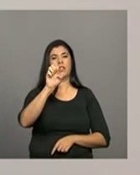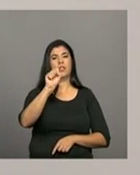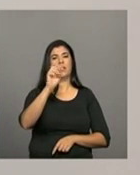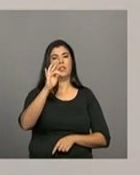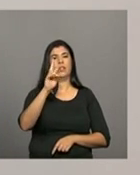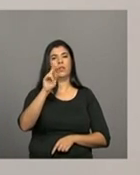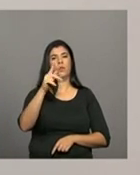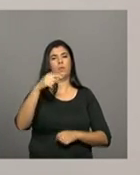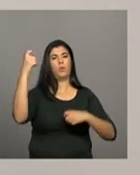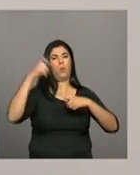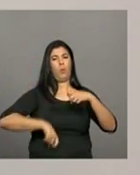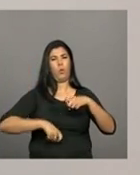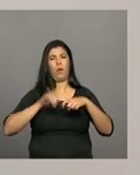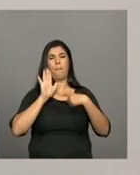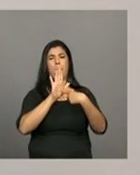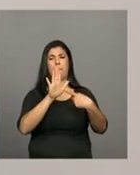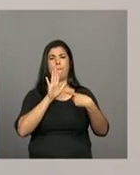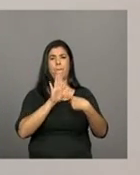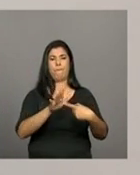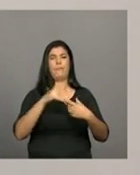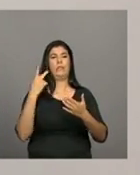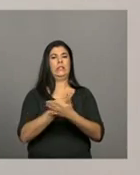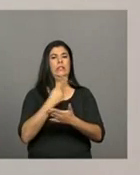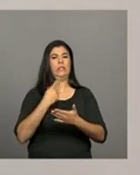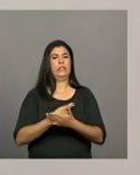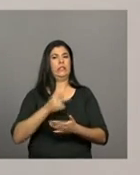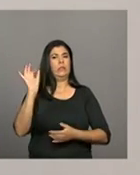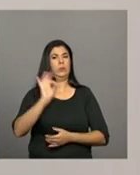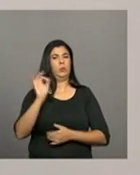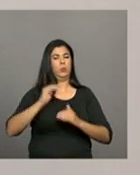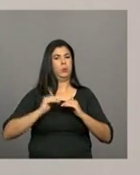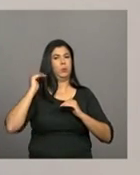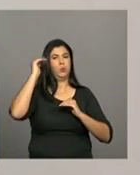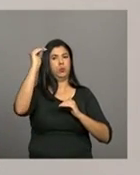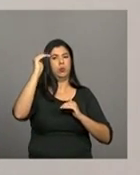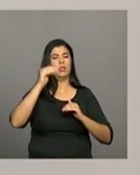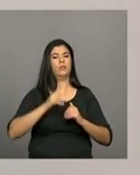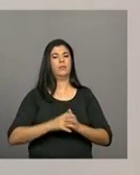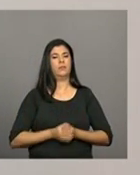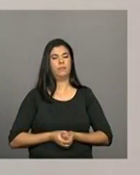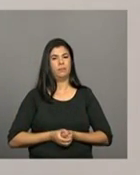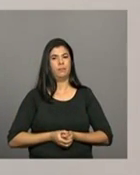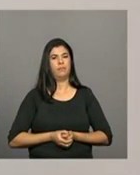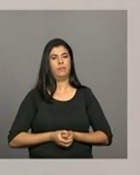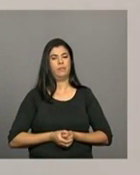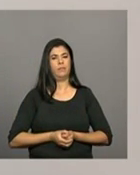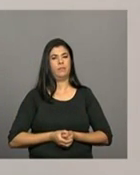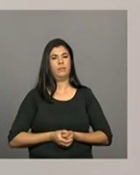é muito expressivo aqui em Mato Grosso do Sul.